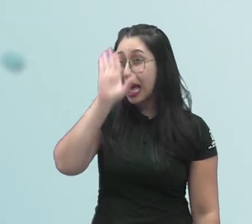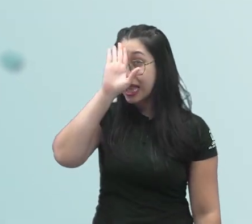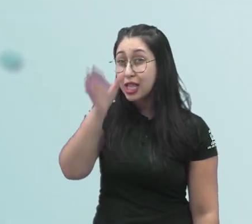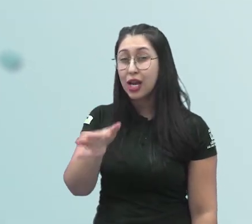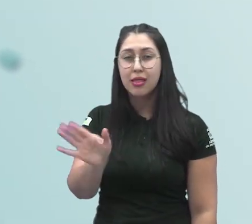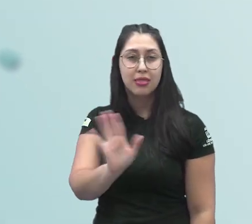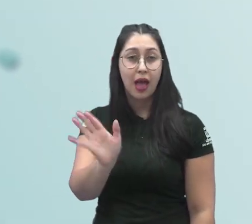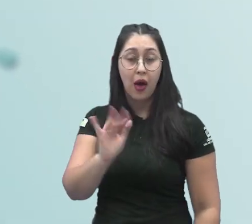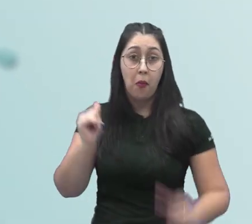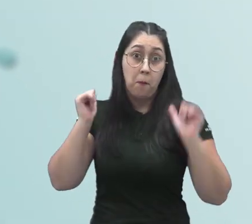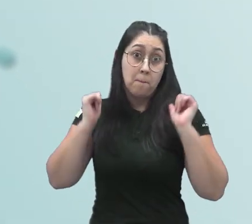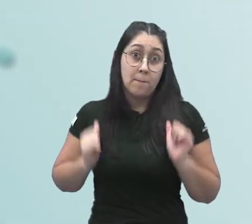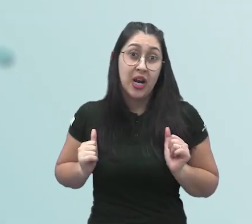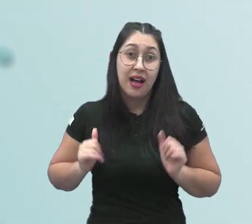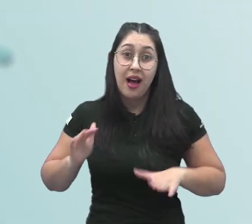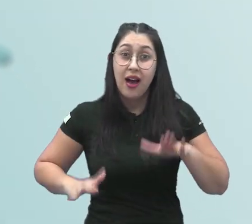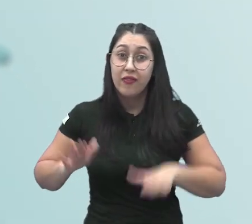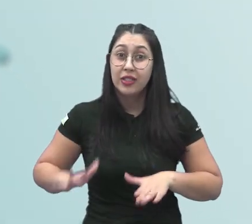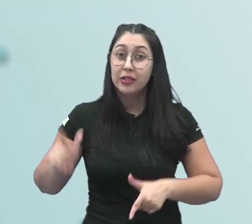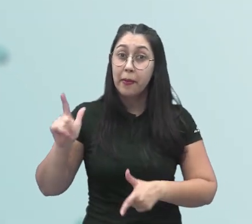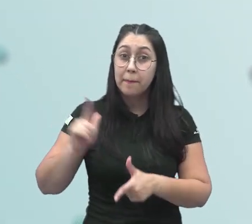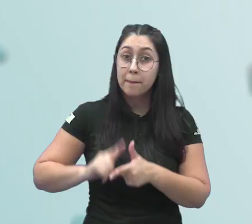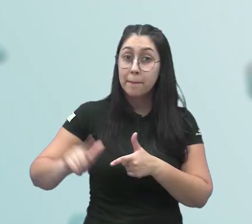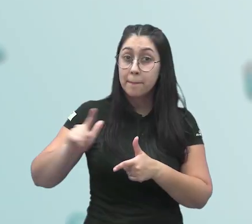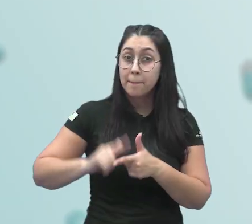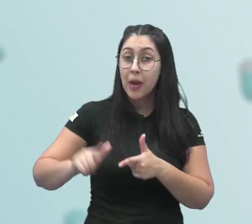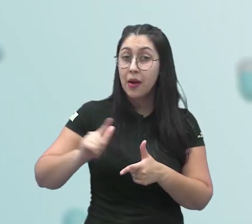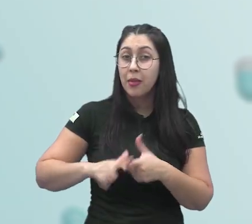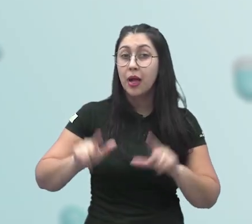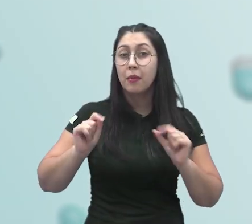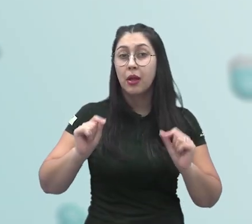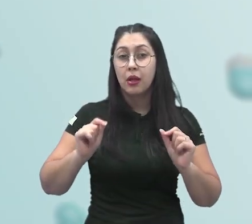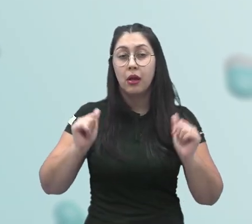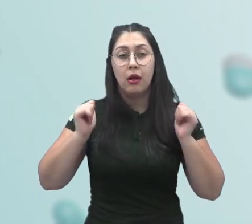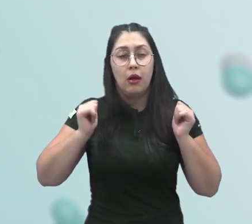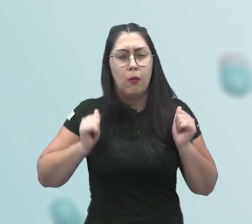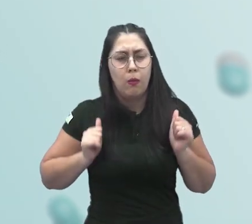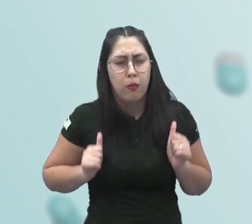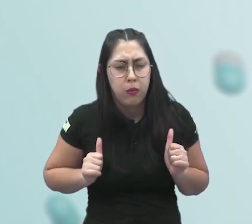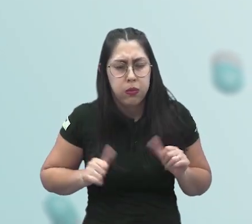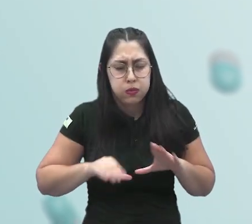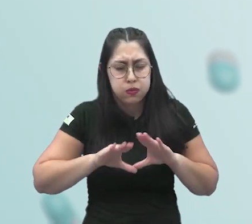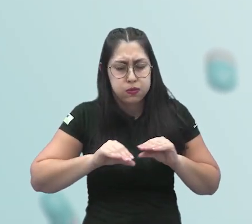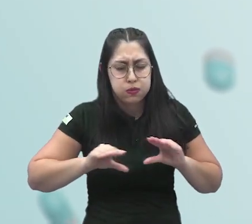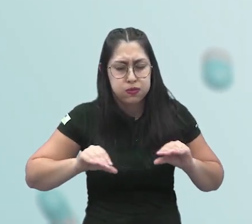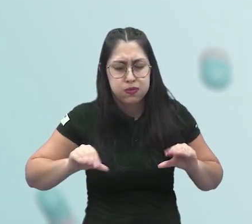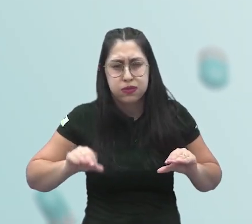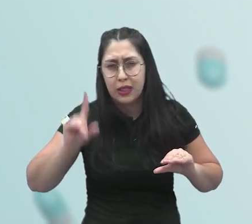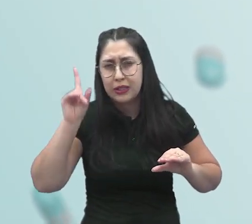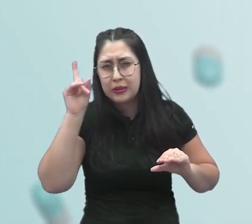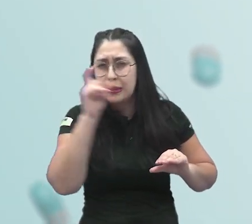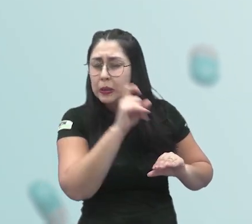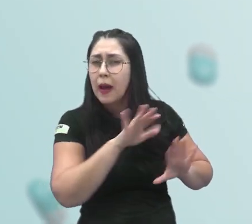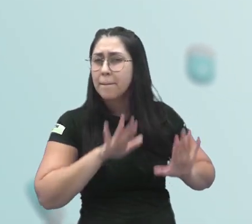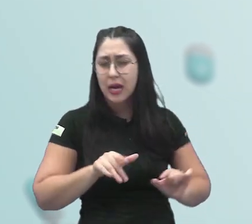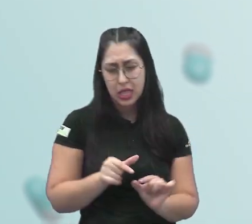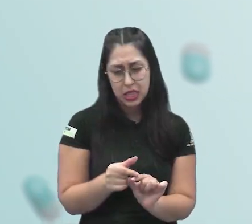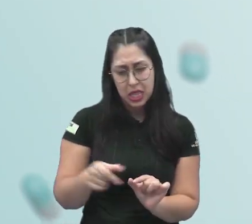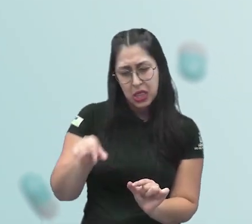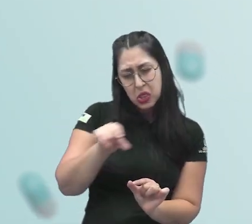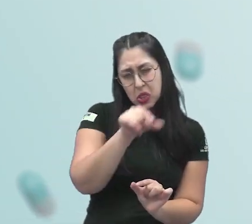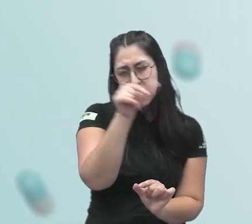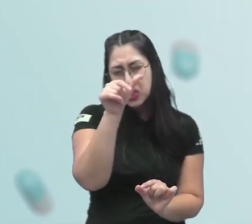diretamente não. O peso ele pode gerar alguns problemas relacionados à sobrecarga nessa musculatura, mas doenças como